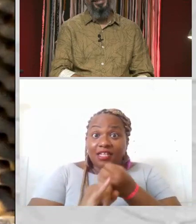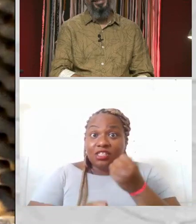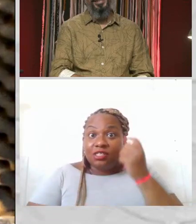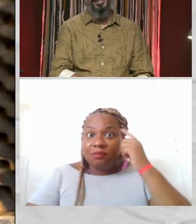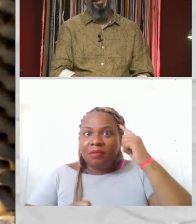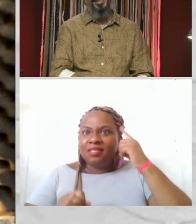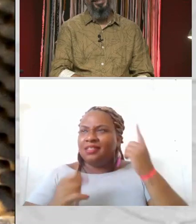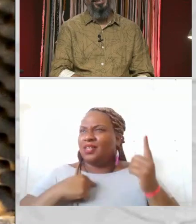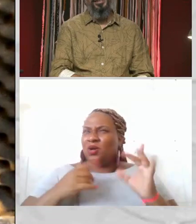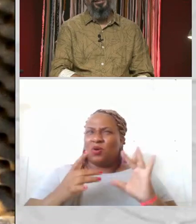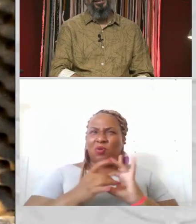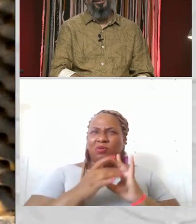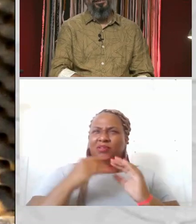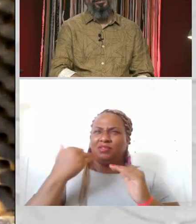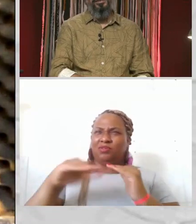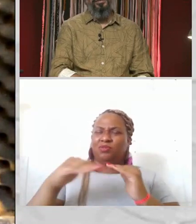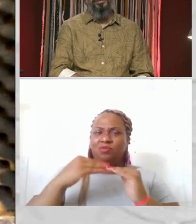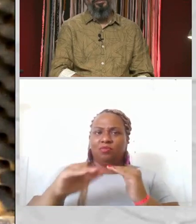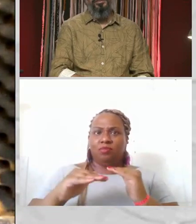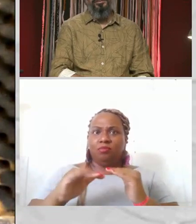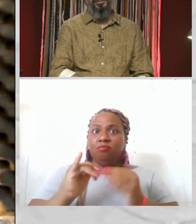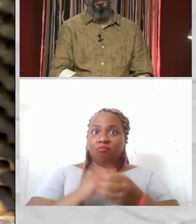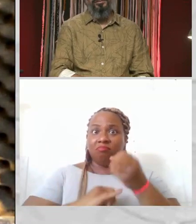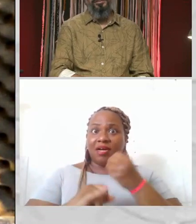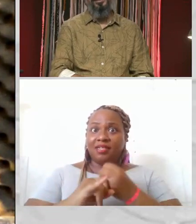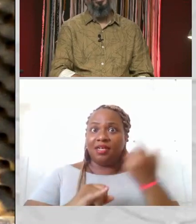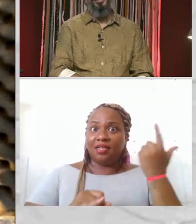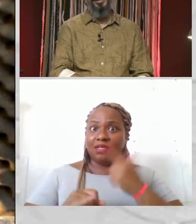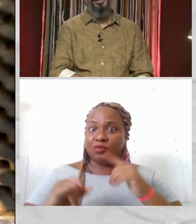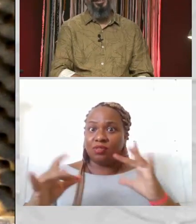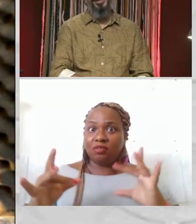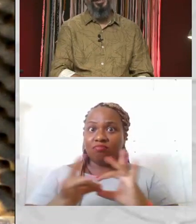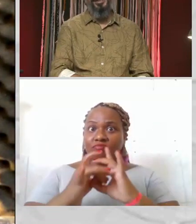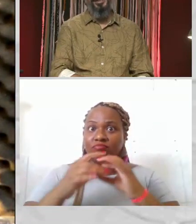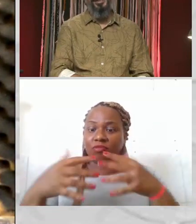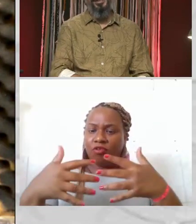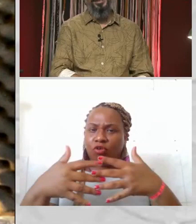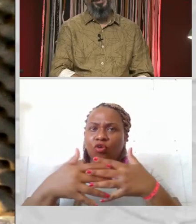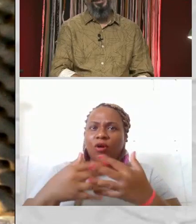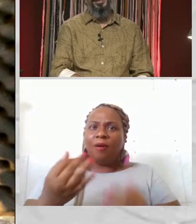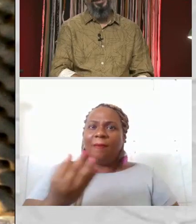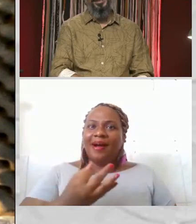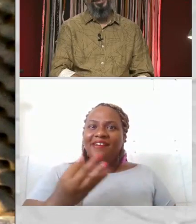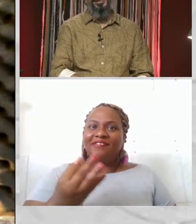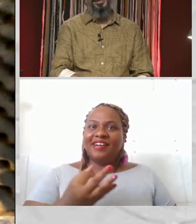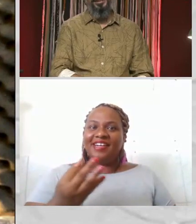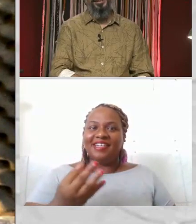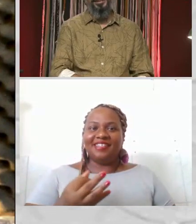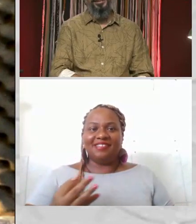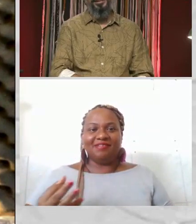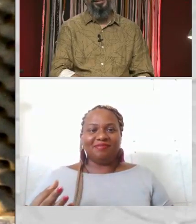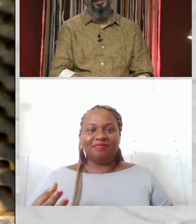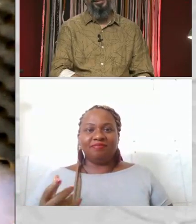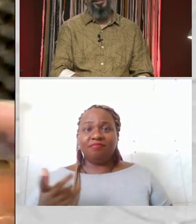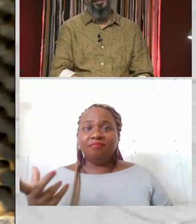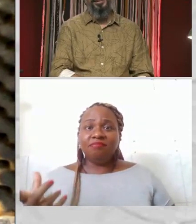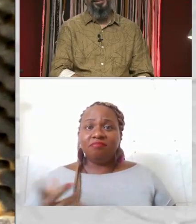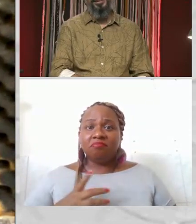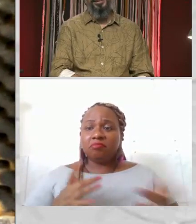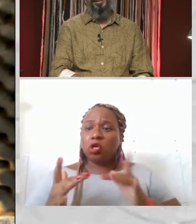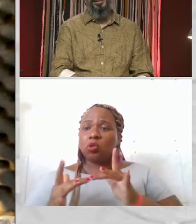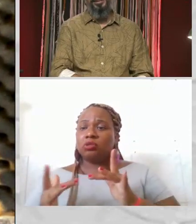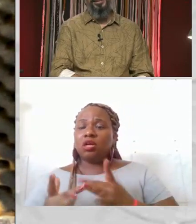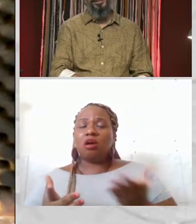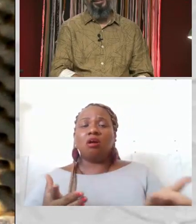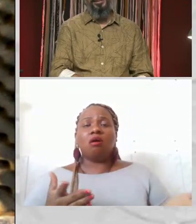do contexto, veio e disse assim, oi, estamos aqui. Se o seu canal é contato,